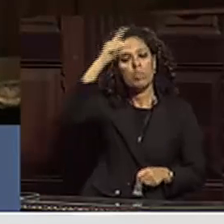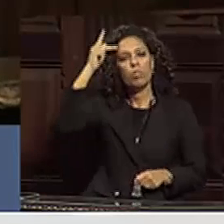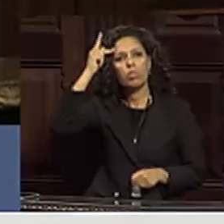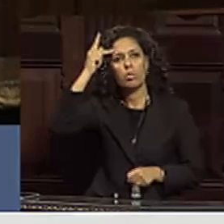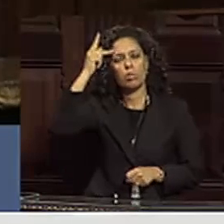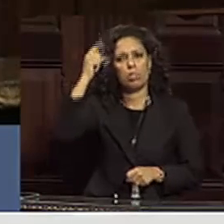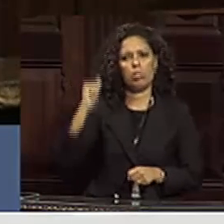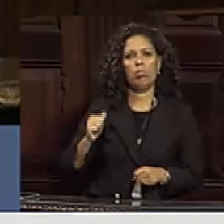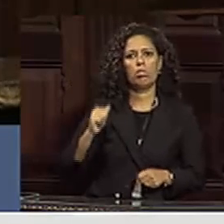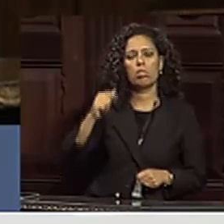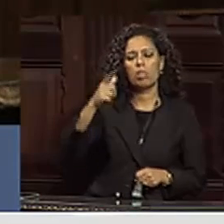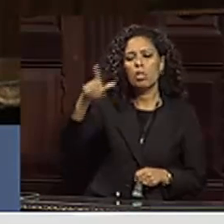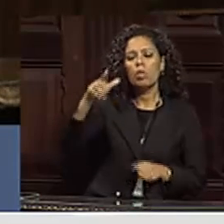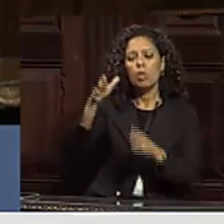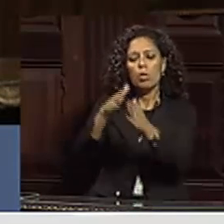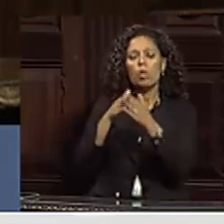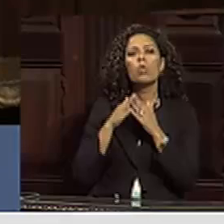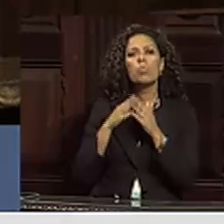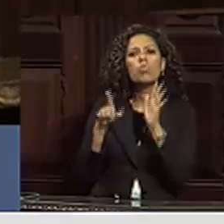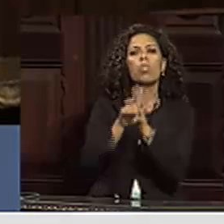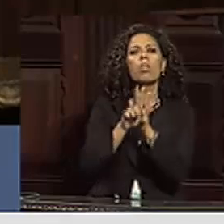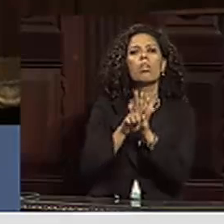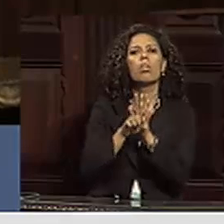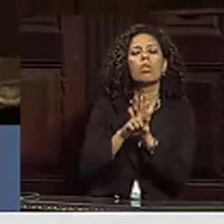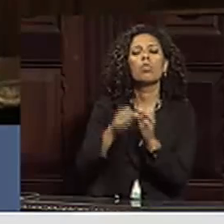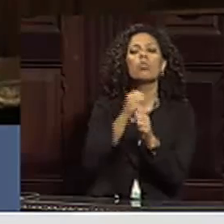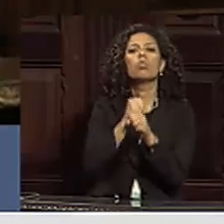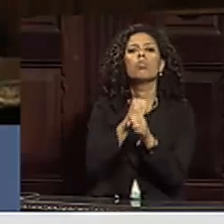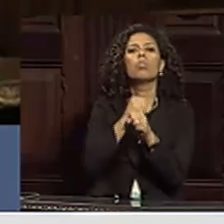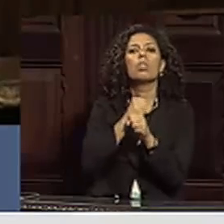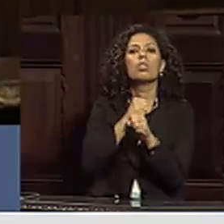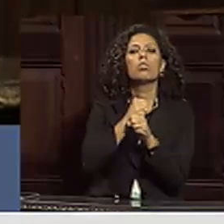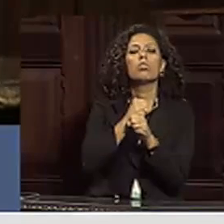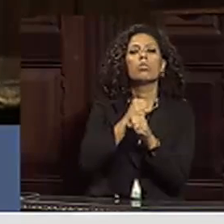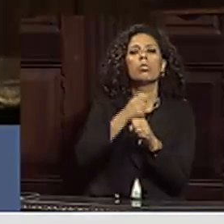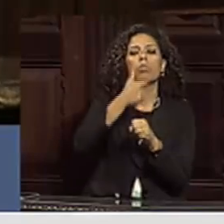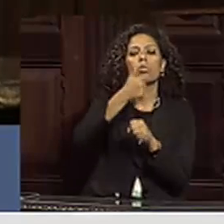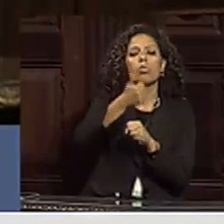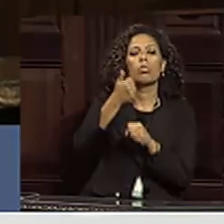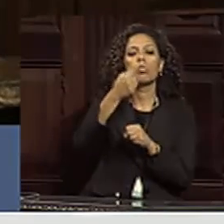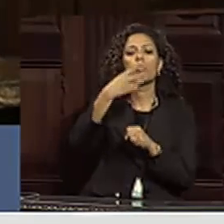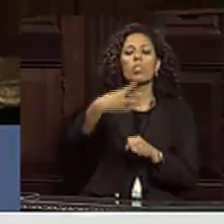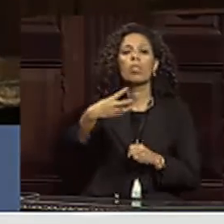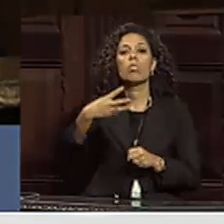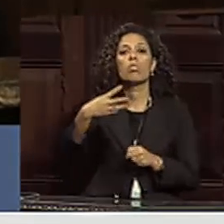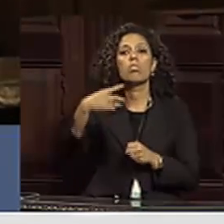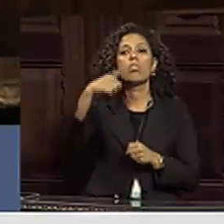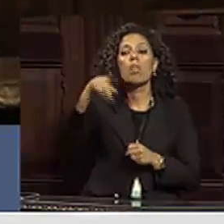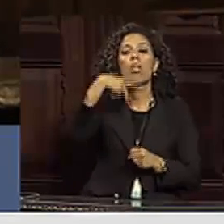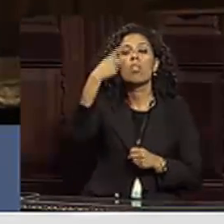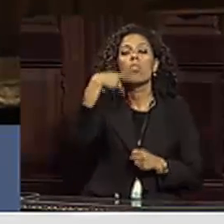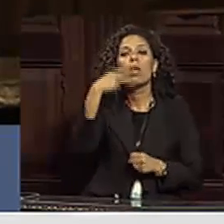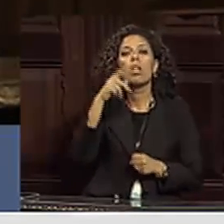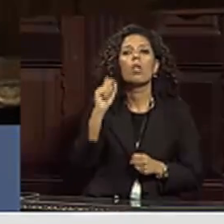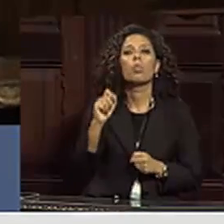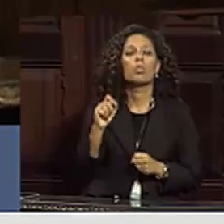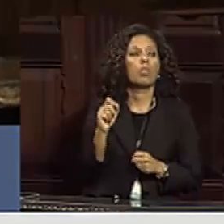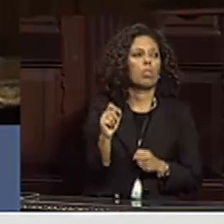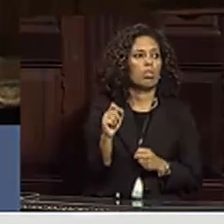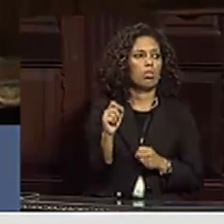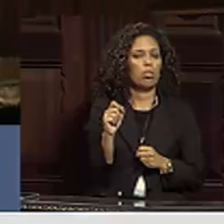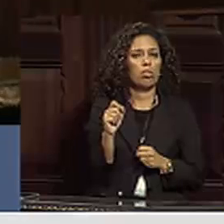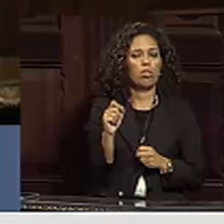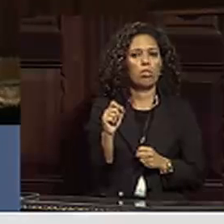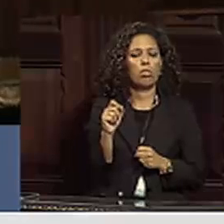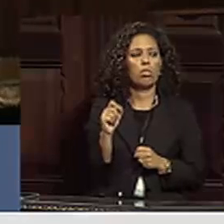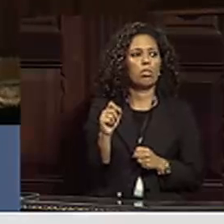citou, 13.022, de 8 de agosto de 2014, que eu faço questão de aqui que aqueles que se colocam